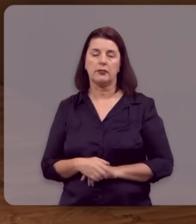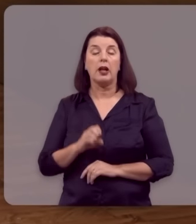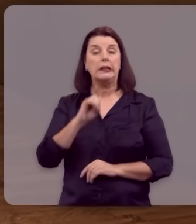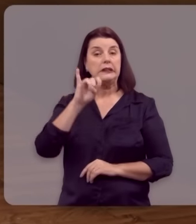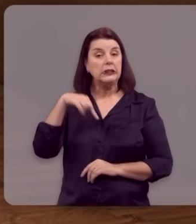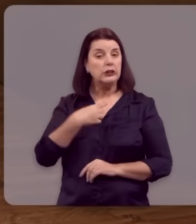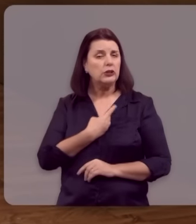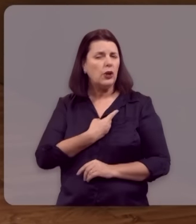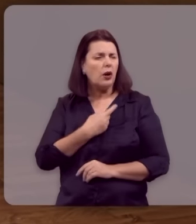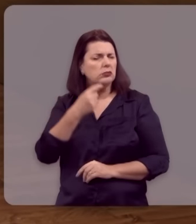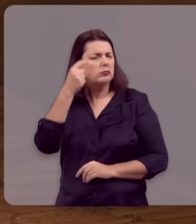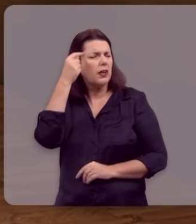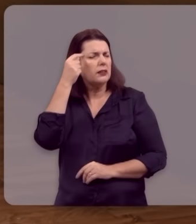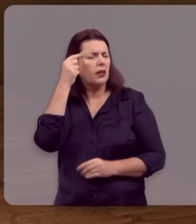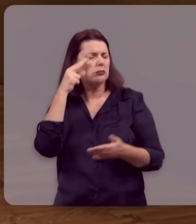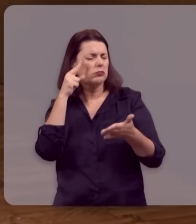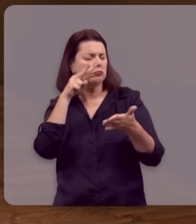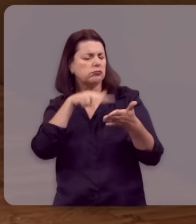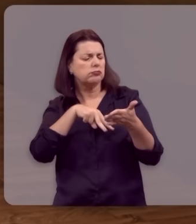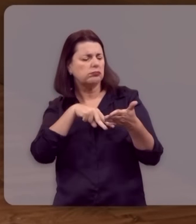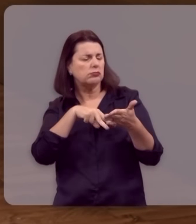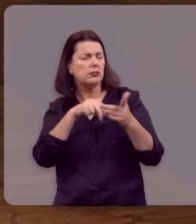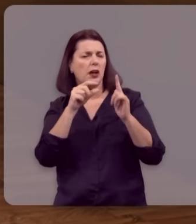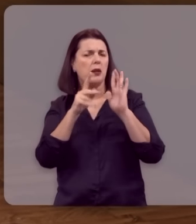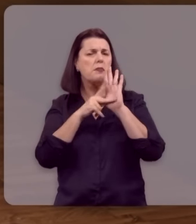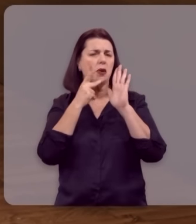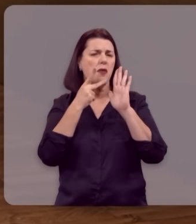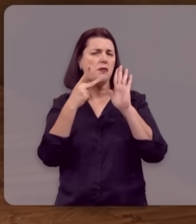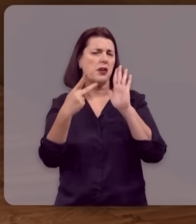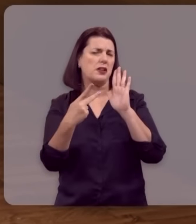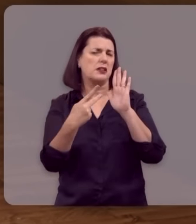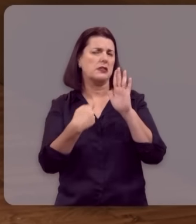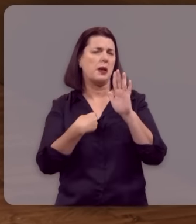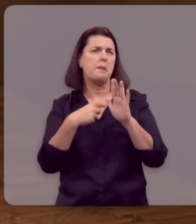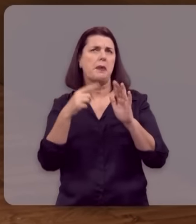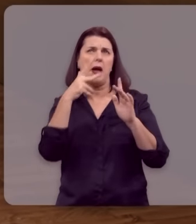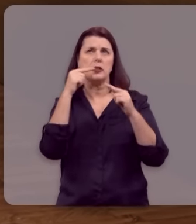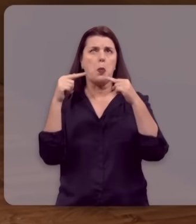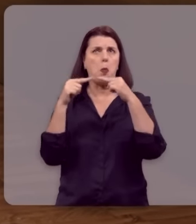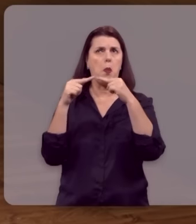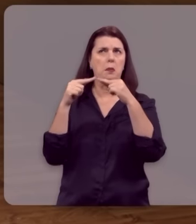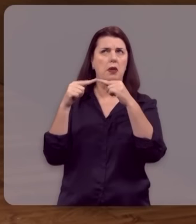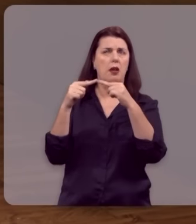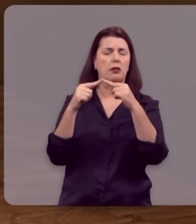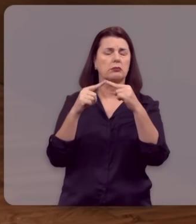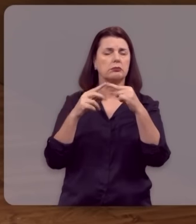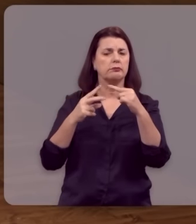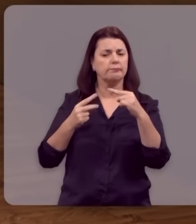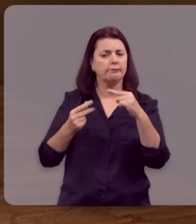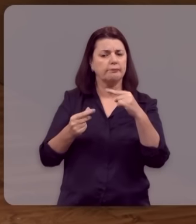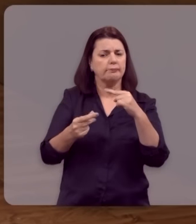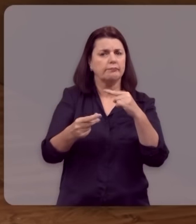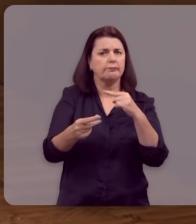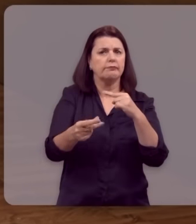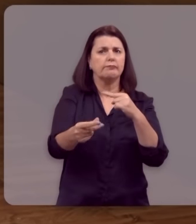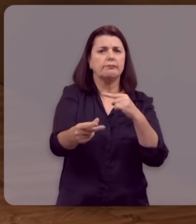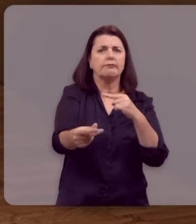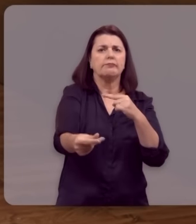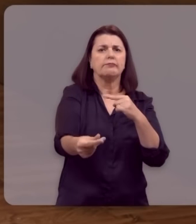Se nós fôssemos olhar as profecias bíblicas num campo de coincidência, daria um número